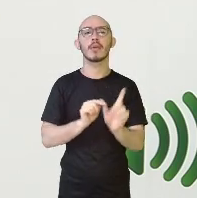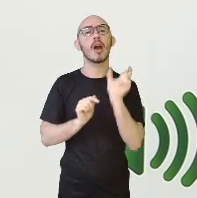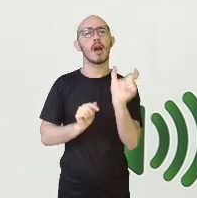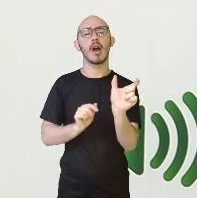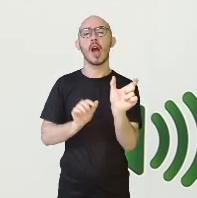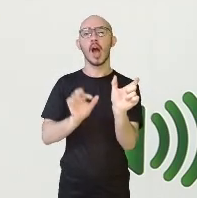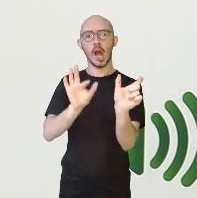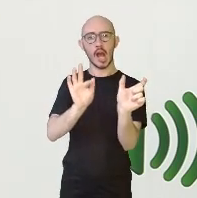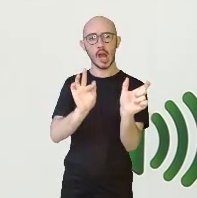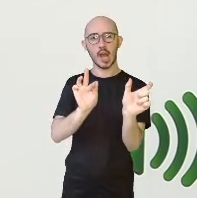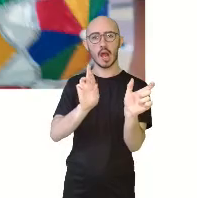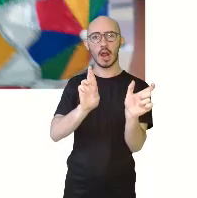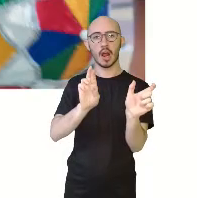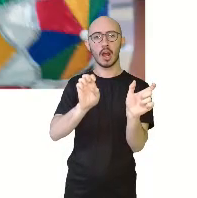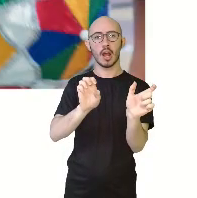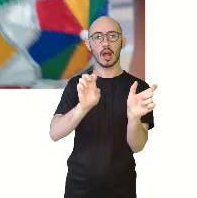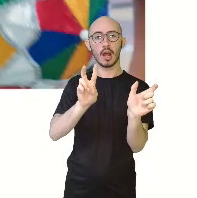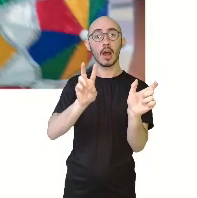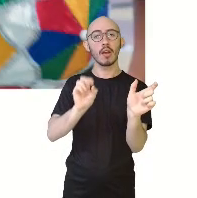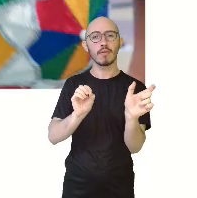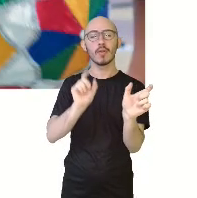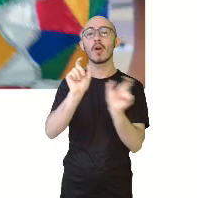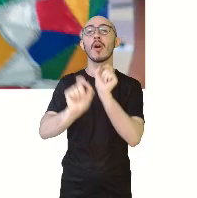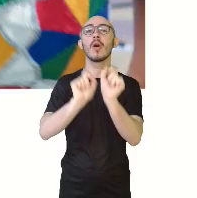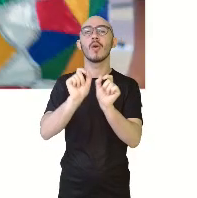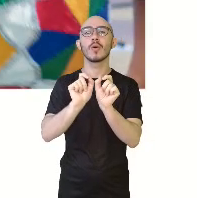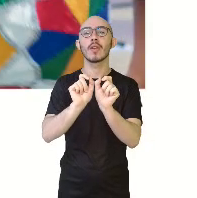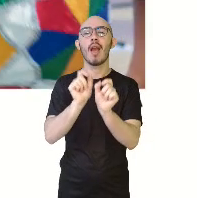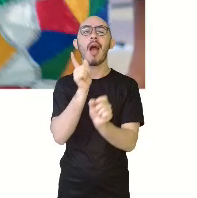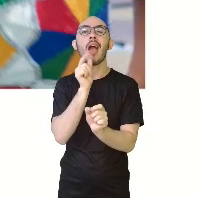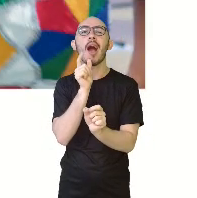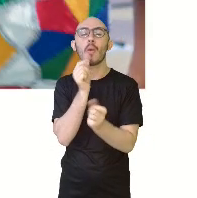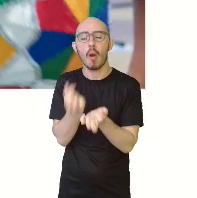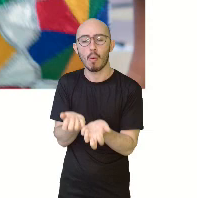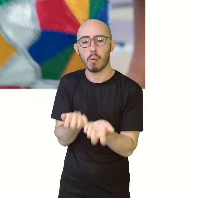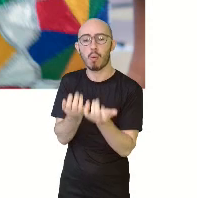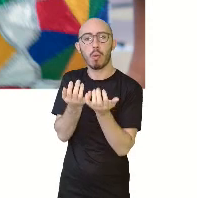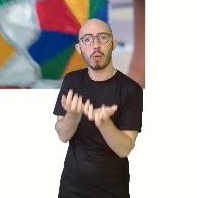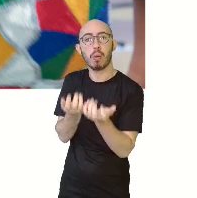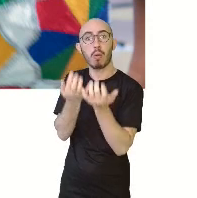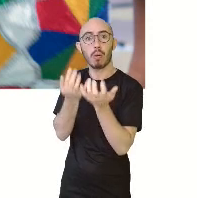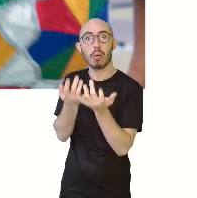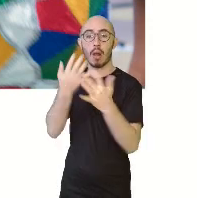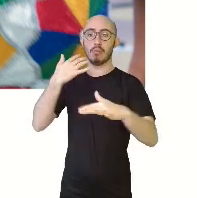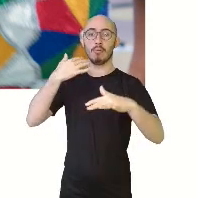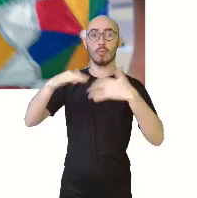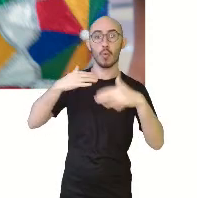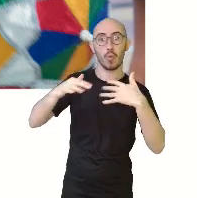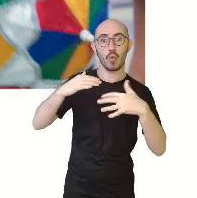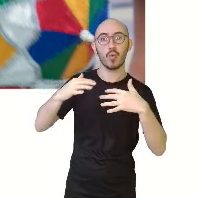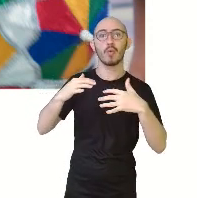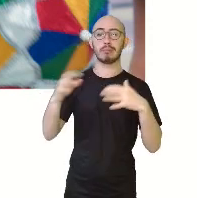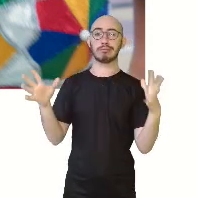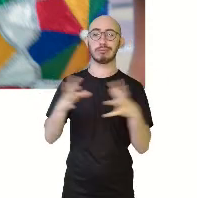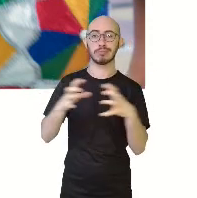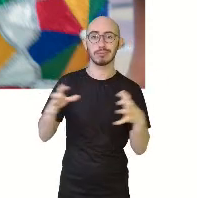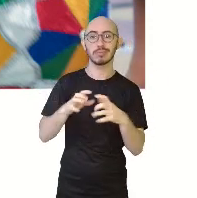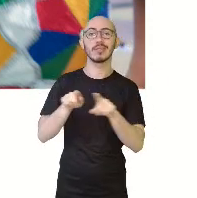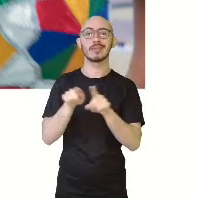ó, desse ferver, frever, que significa agitação,